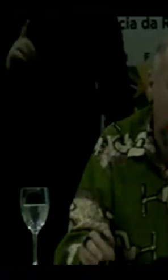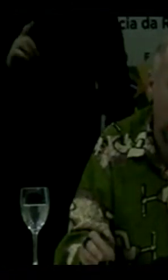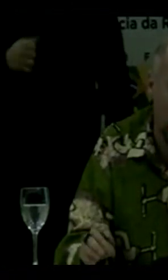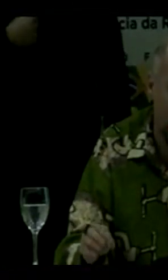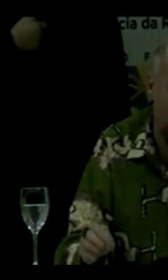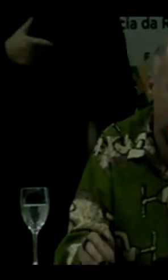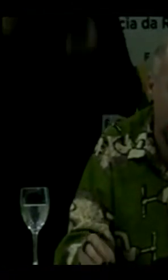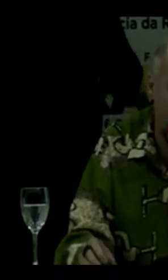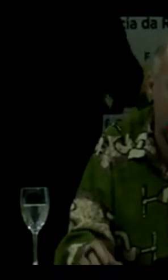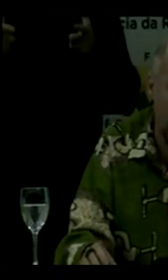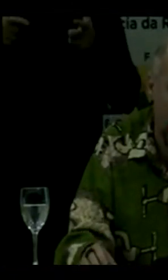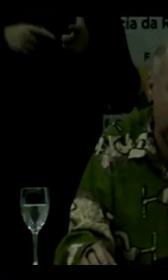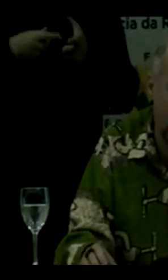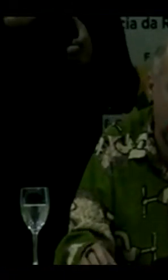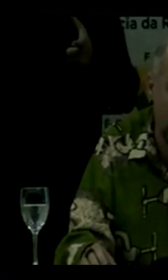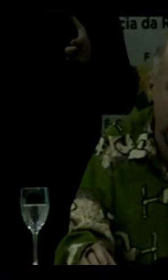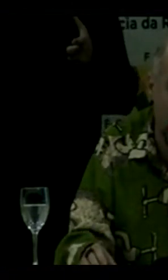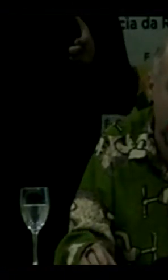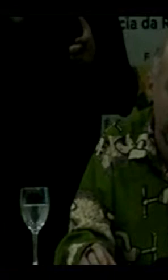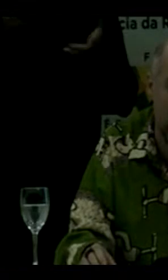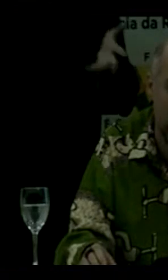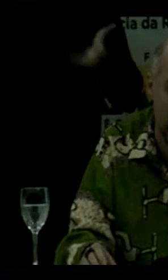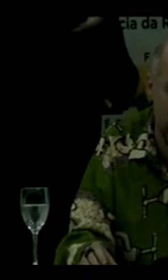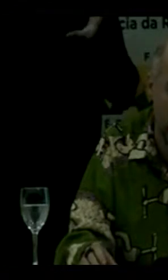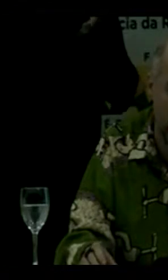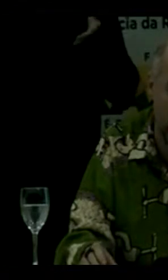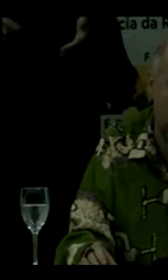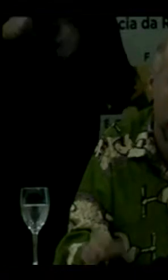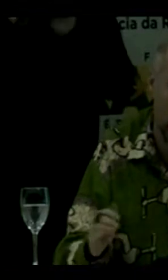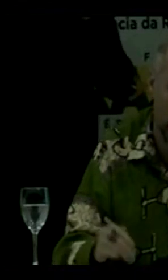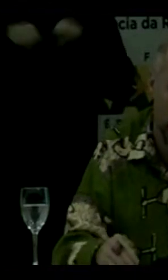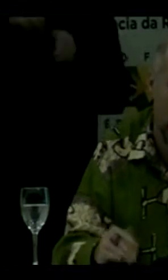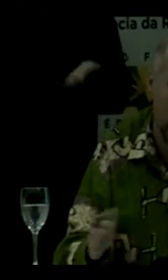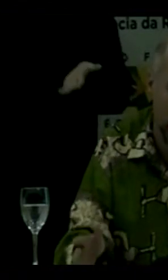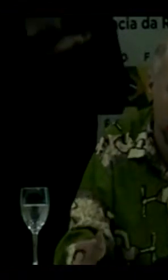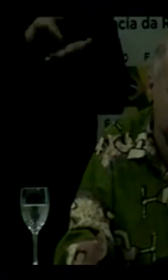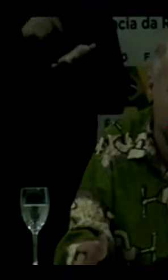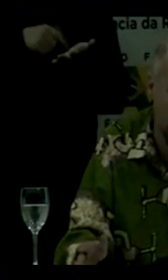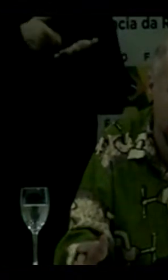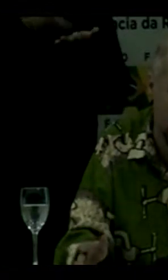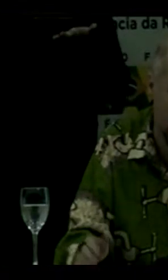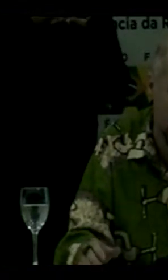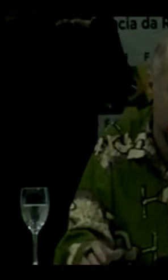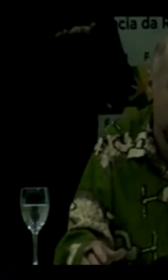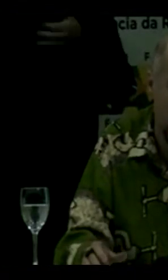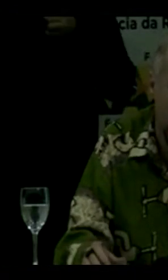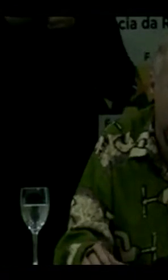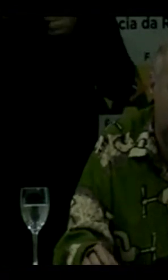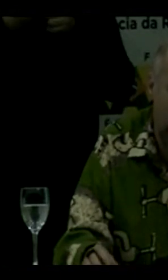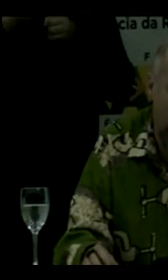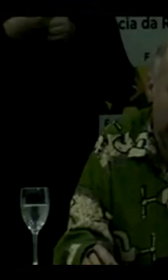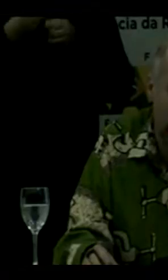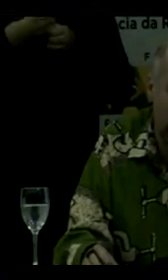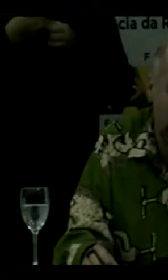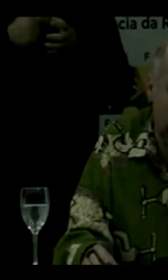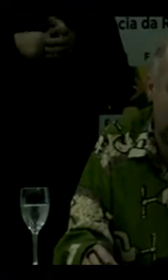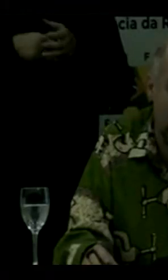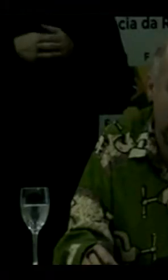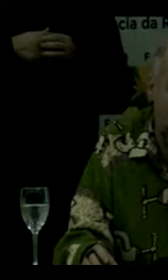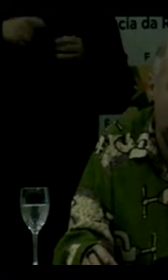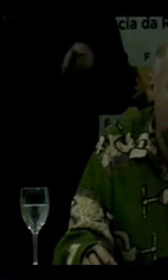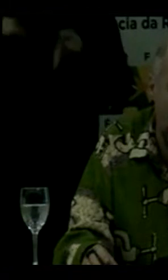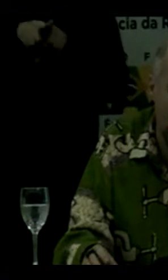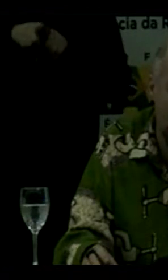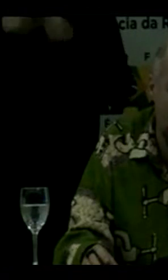O local deve ser fomentado para que o sistema seja efetivo, ou seja, a partir do município. É